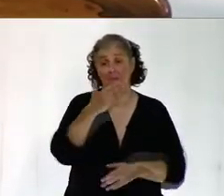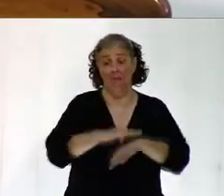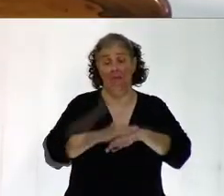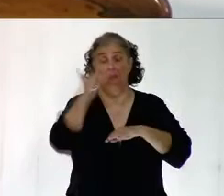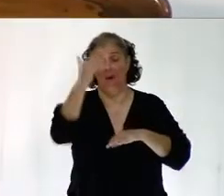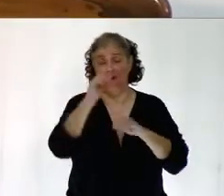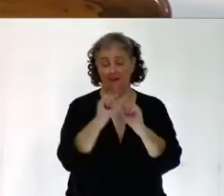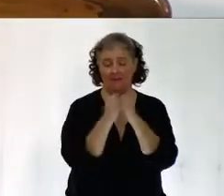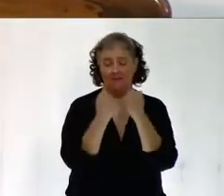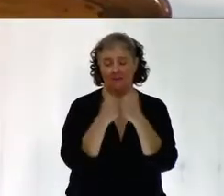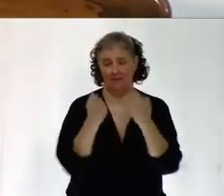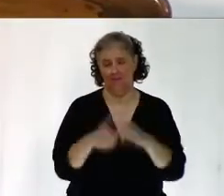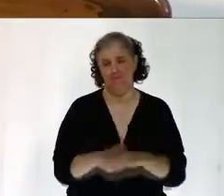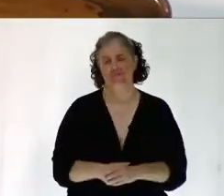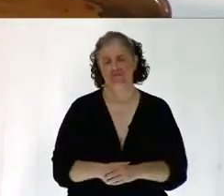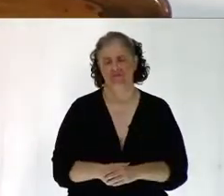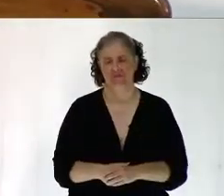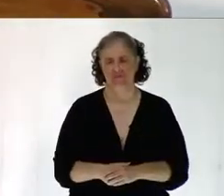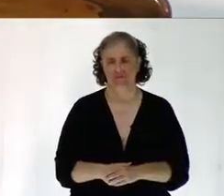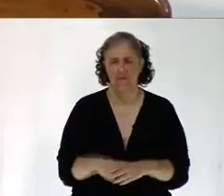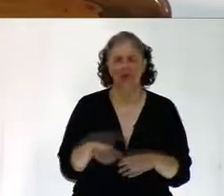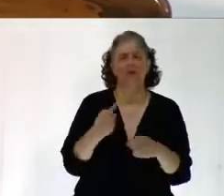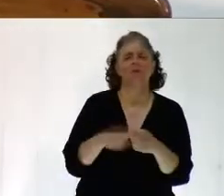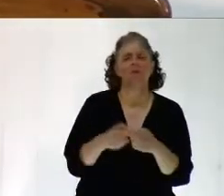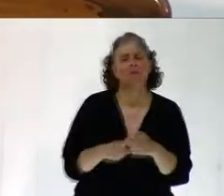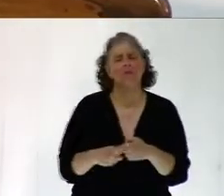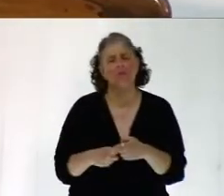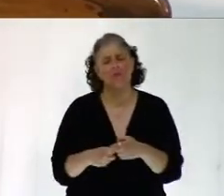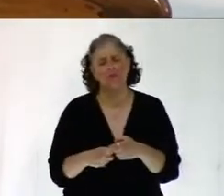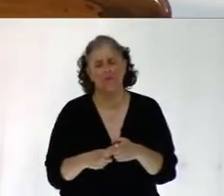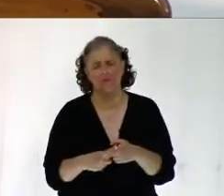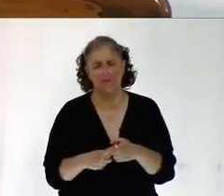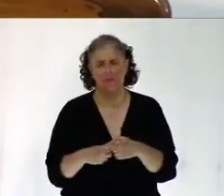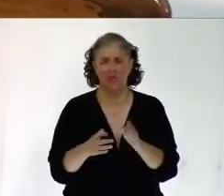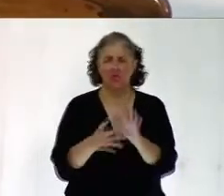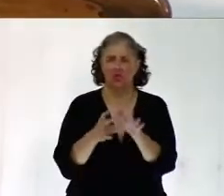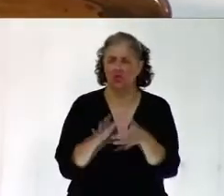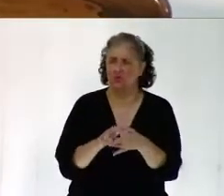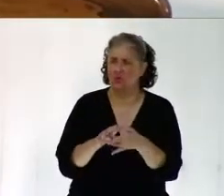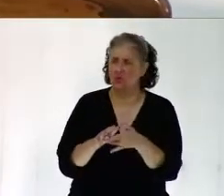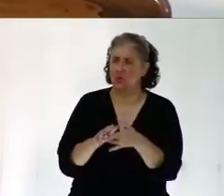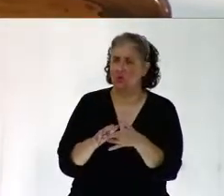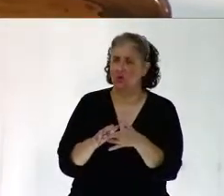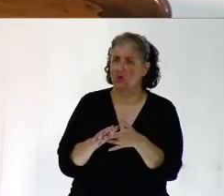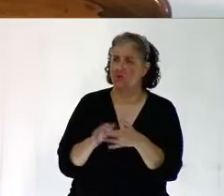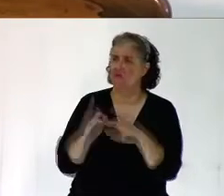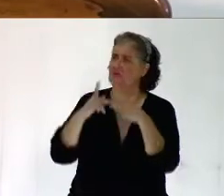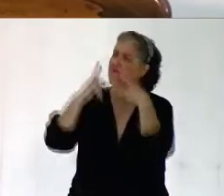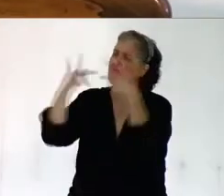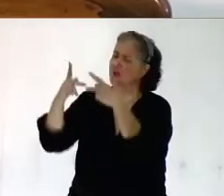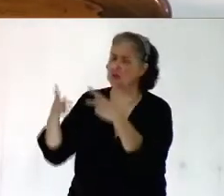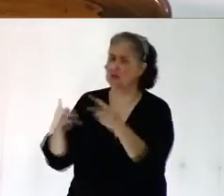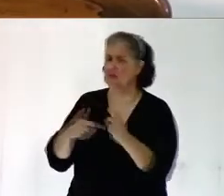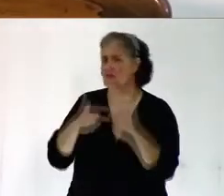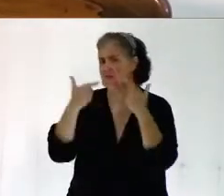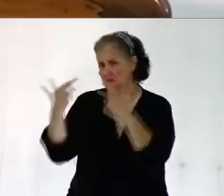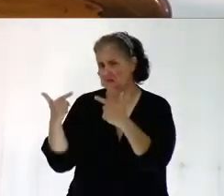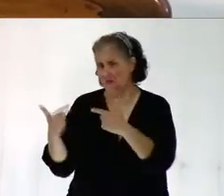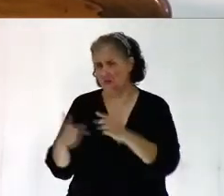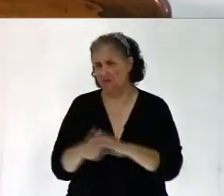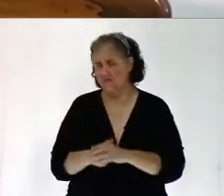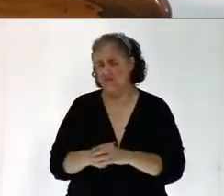irmãos é porque ele contestou a respondeu com a palavra a primeira